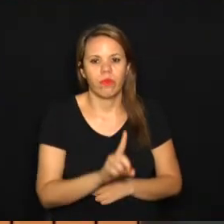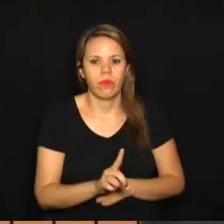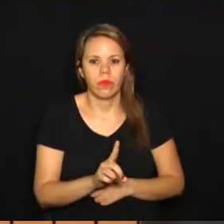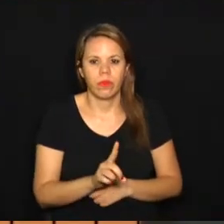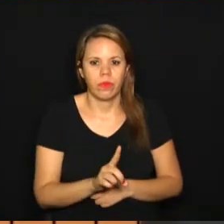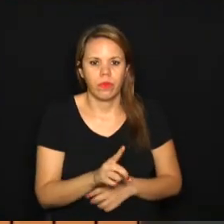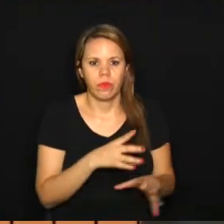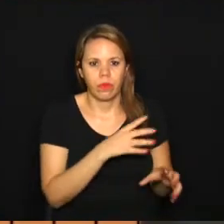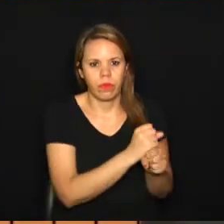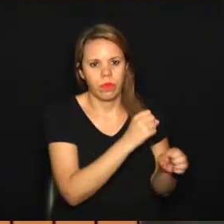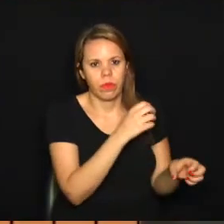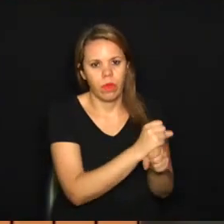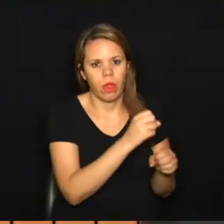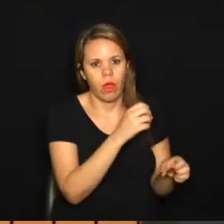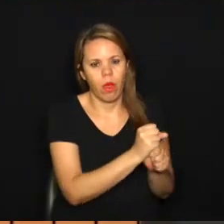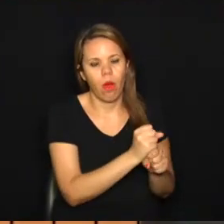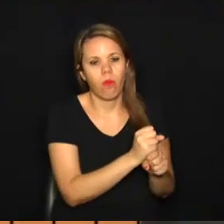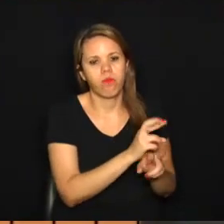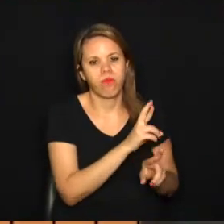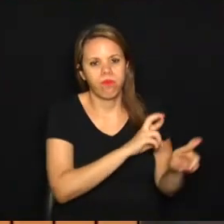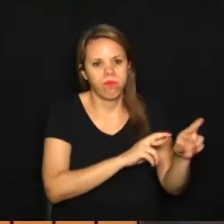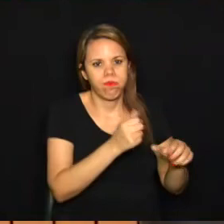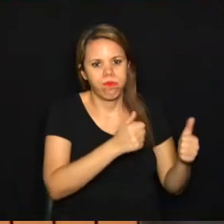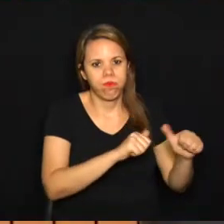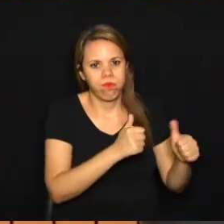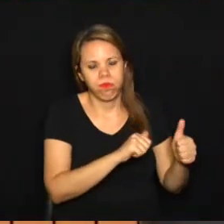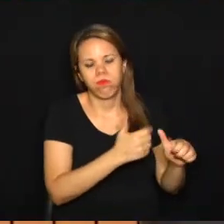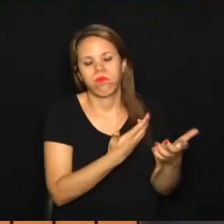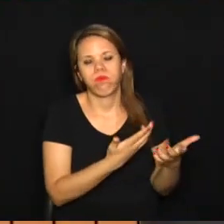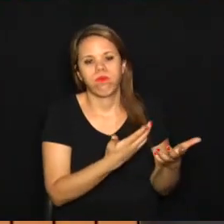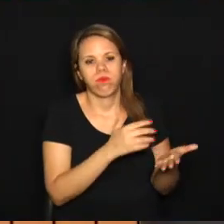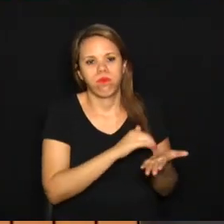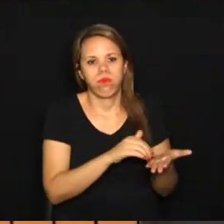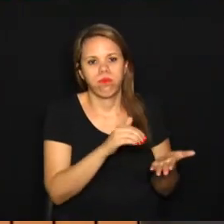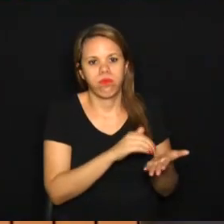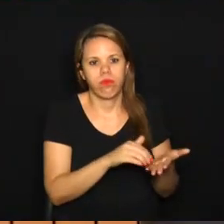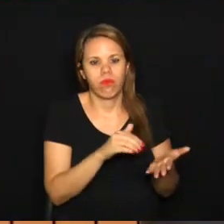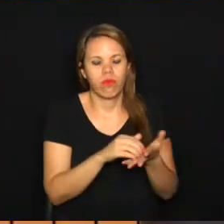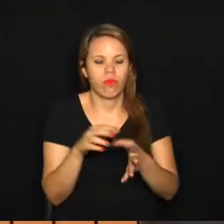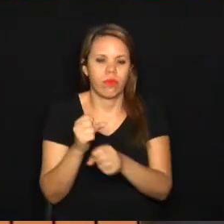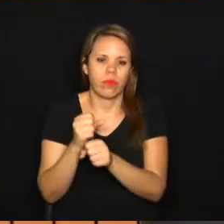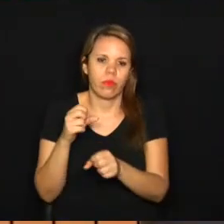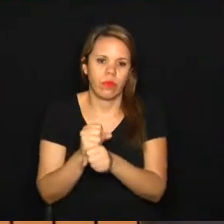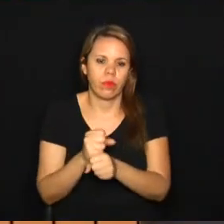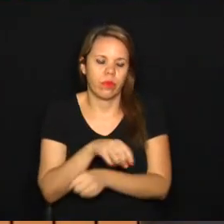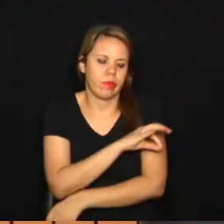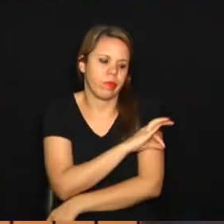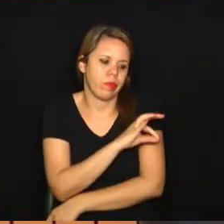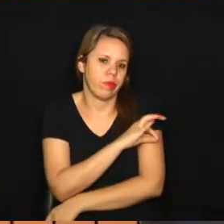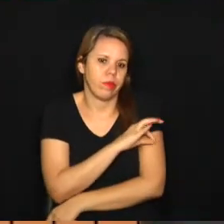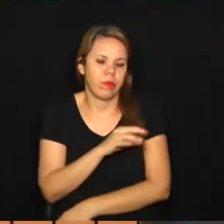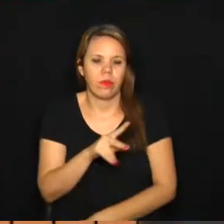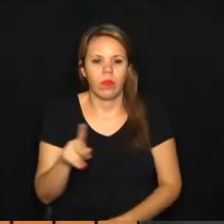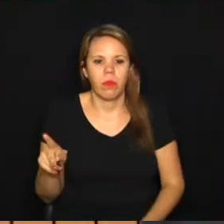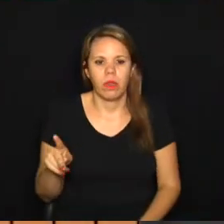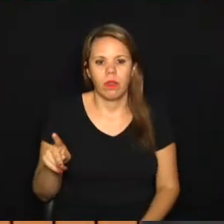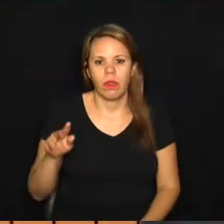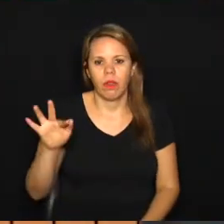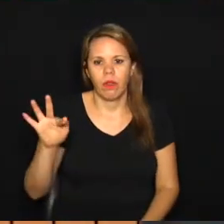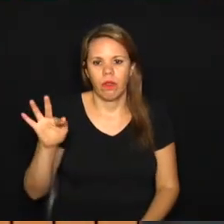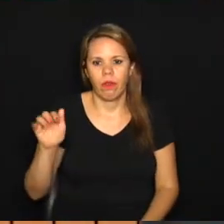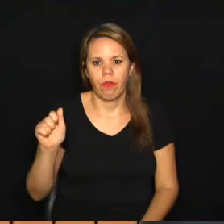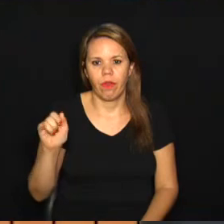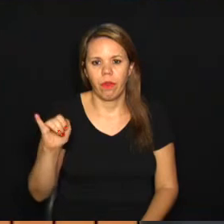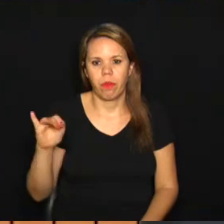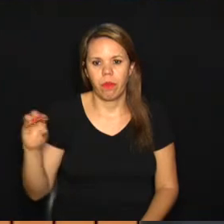de Contabilidade e Orçamento da Secretaria Municipal de Finanças, e também presente Fábio Ribeiro, diretor financeiro